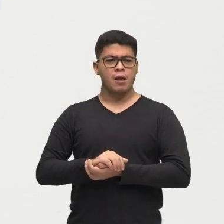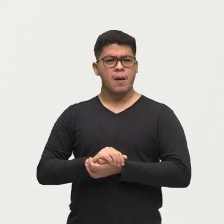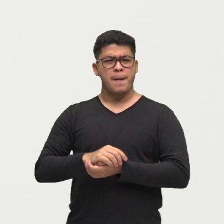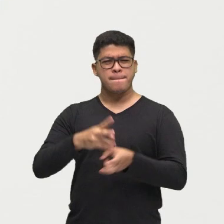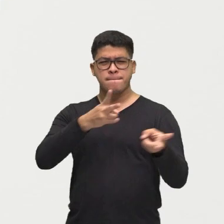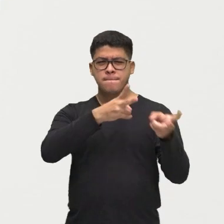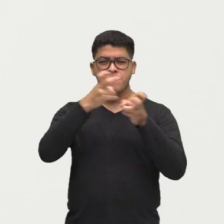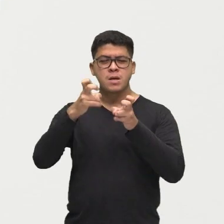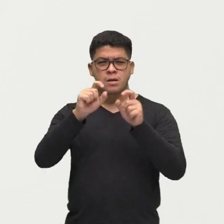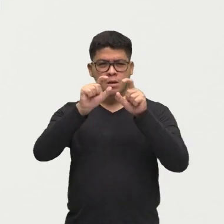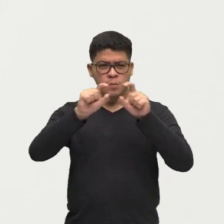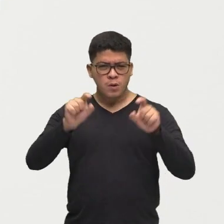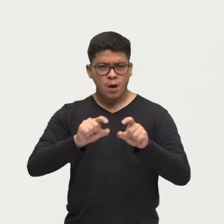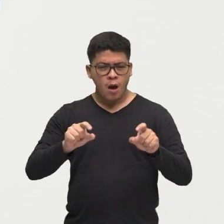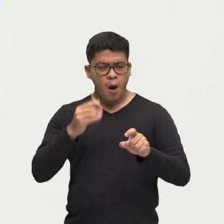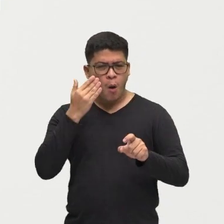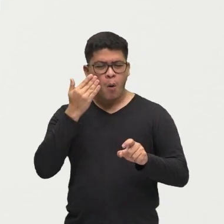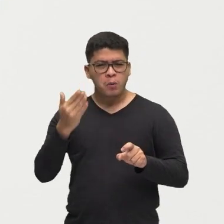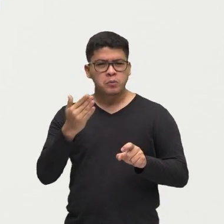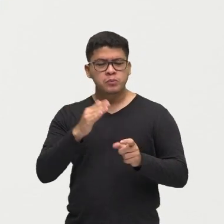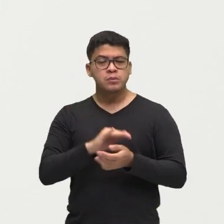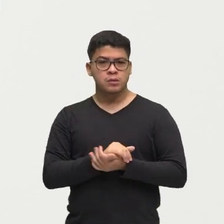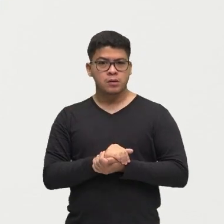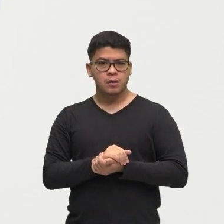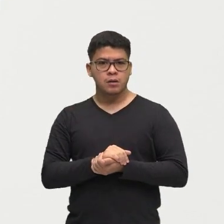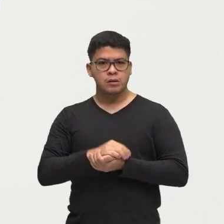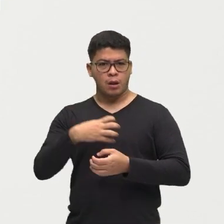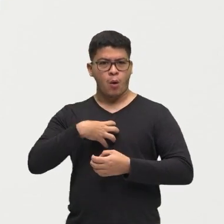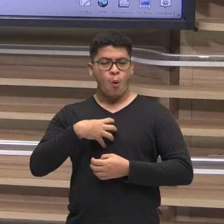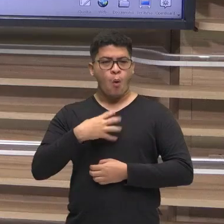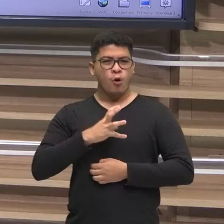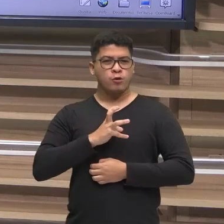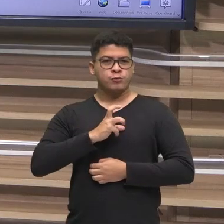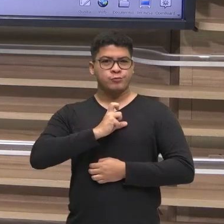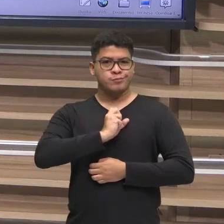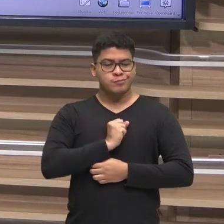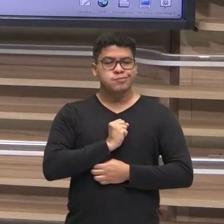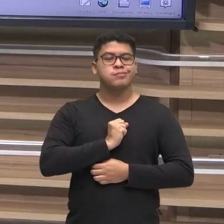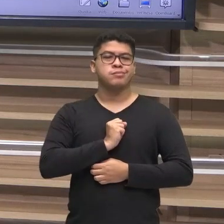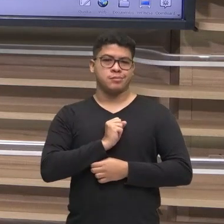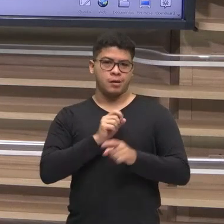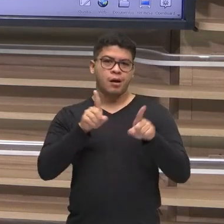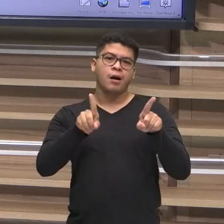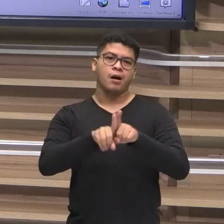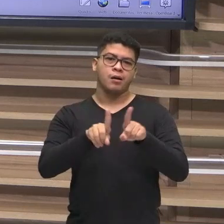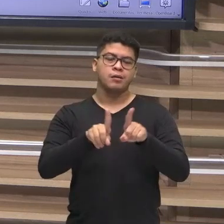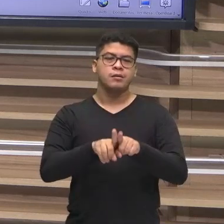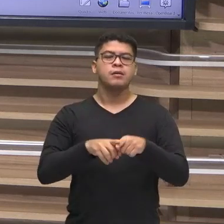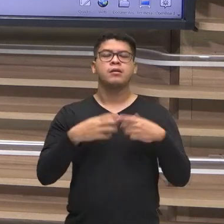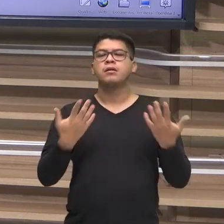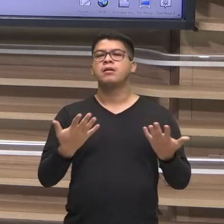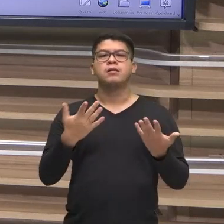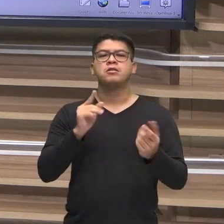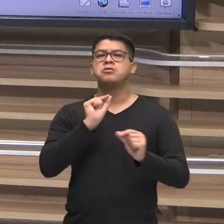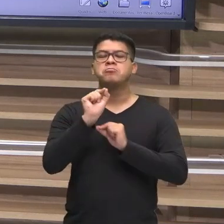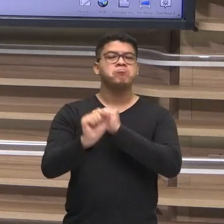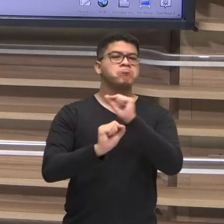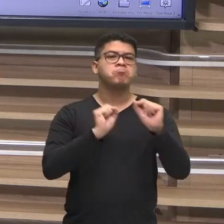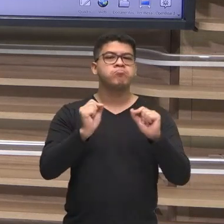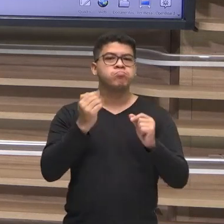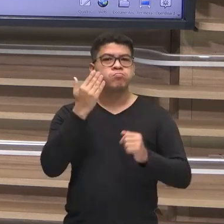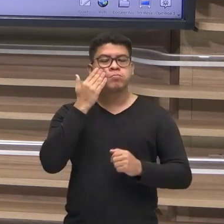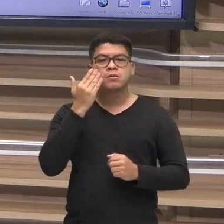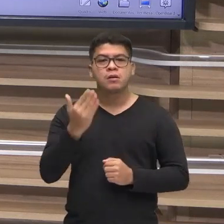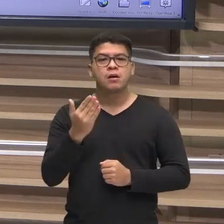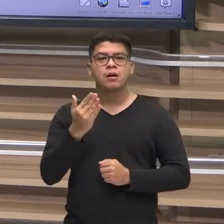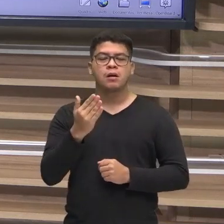tem essa descrição com relação ao amor. Este inferno de amar, certo? É um inferno, porém o eu